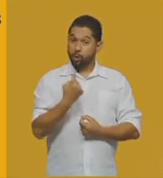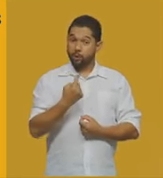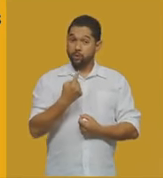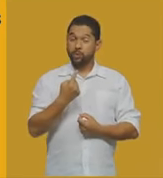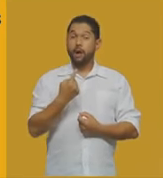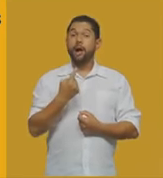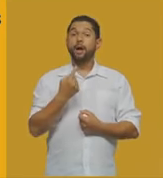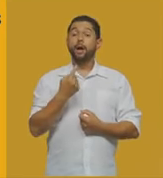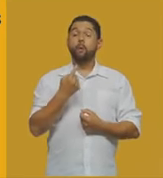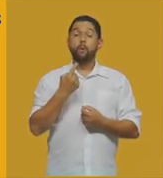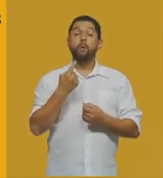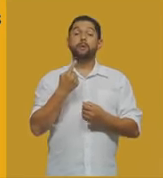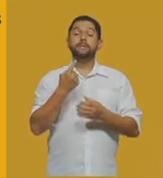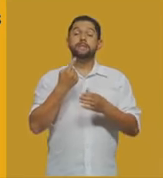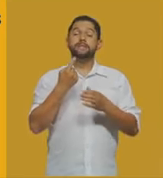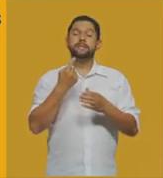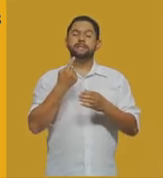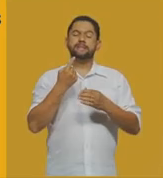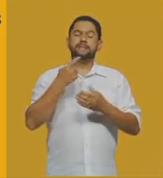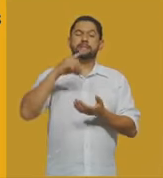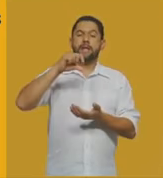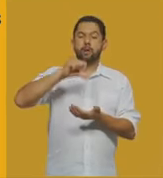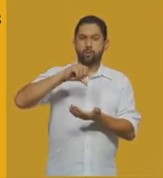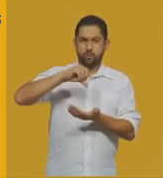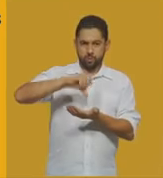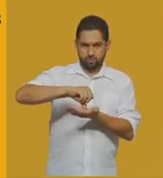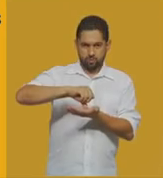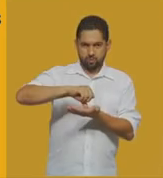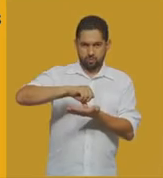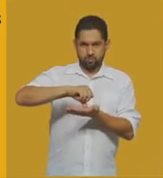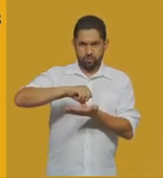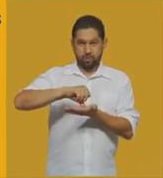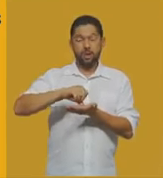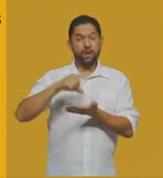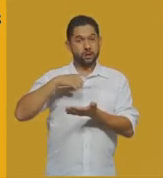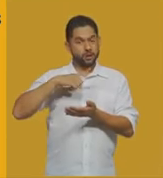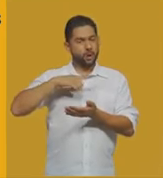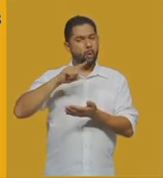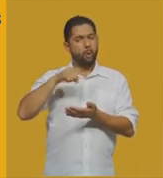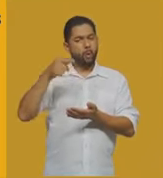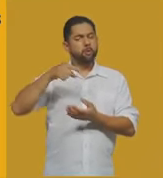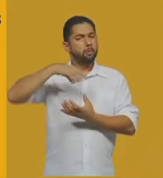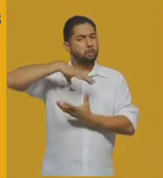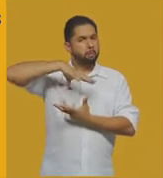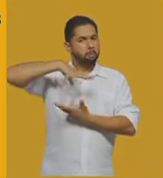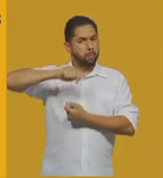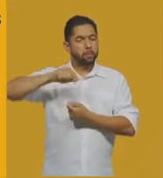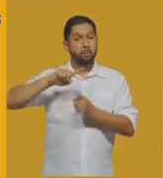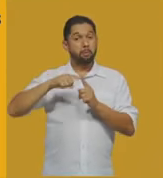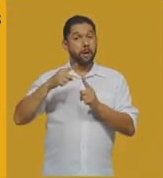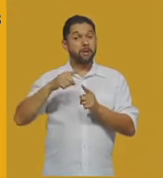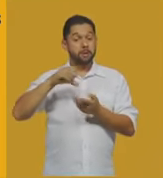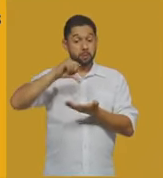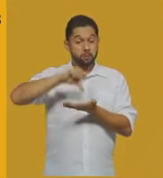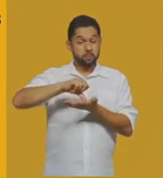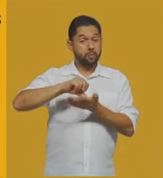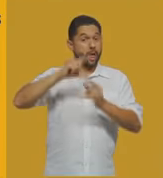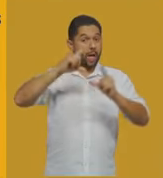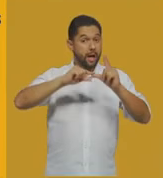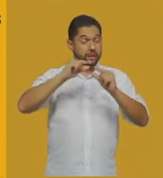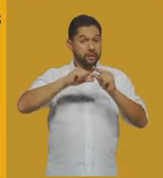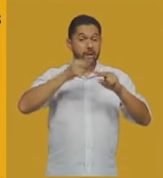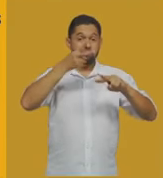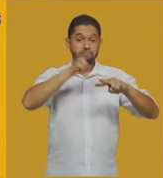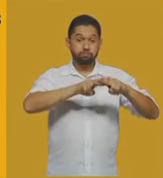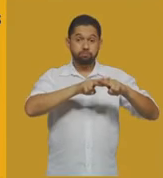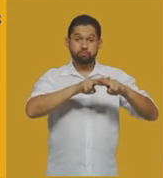universo, que todos os demais corpos celestes giravam em órbitas circulares e que as estrelas estavam fixas em uma